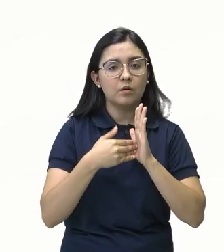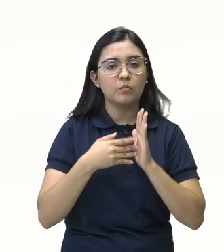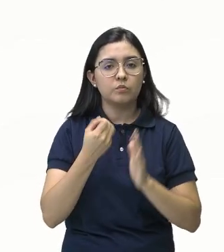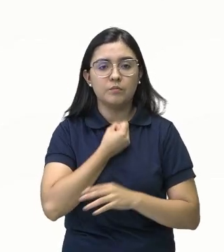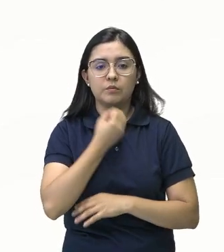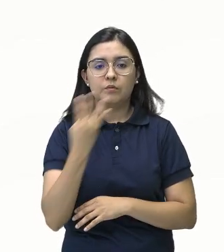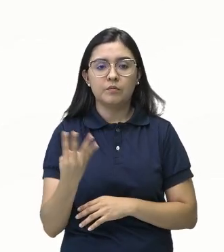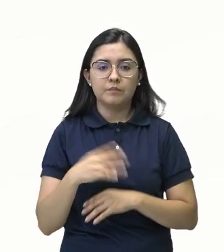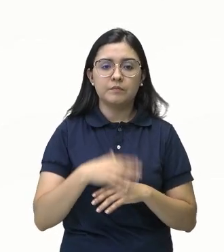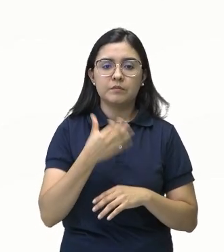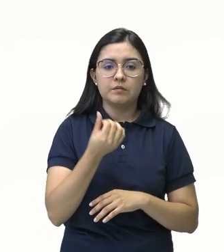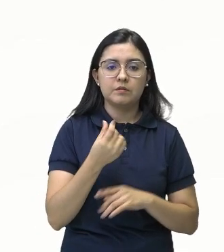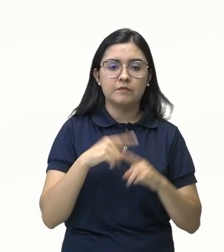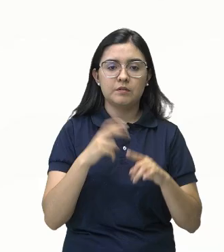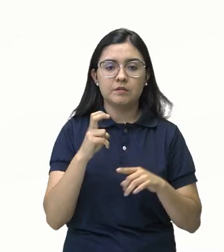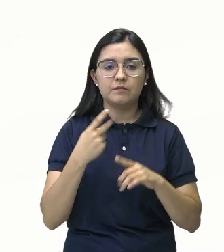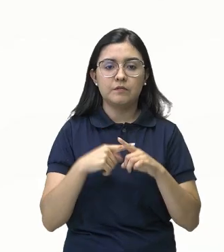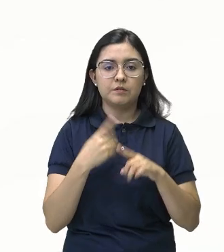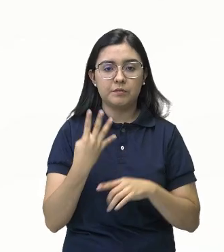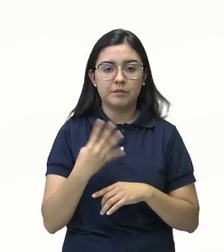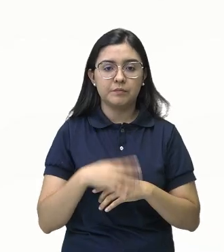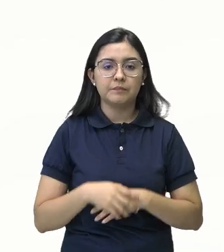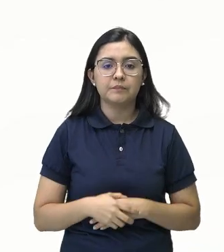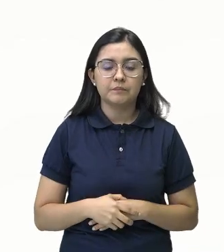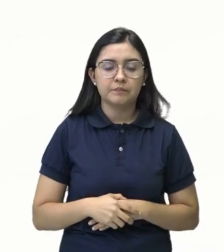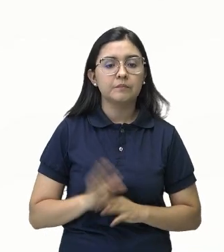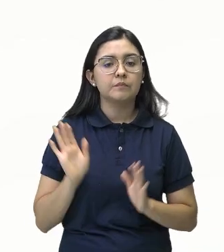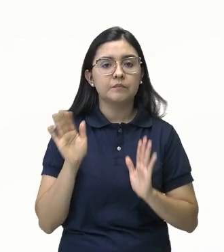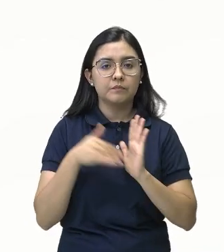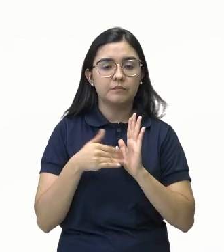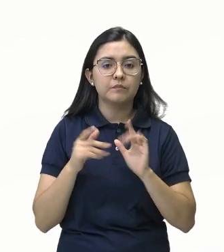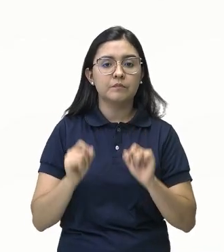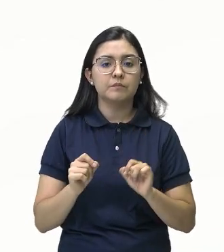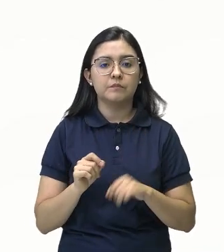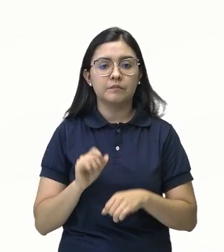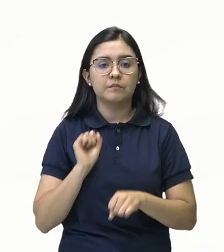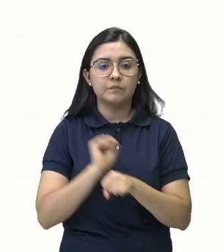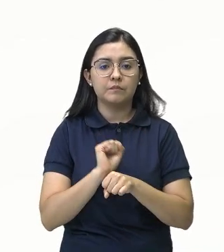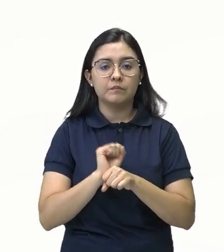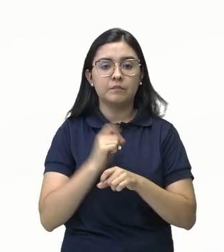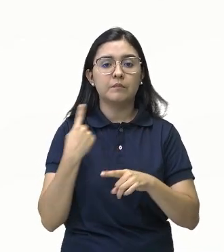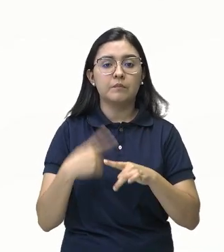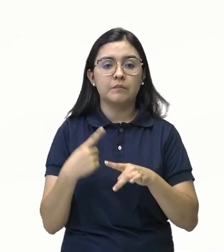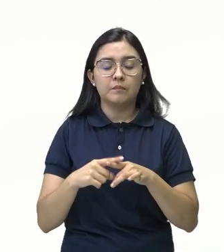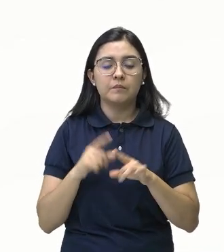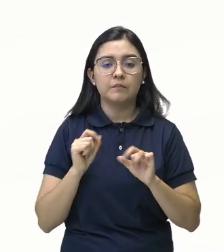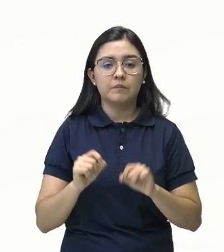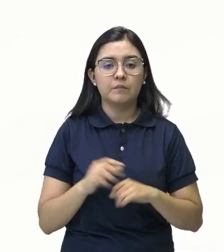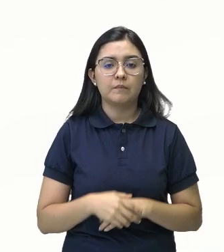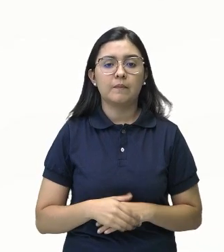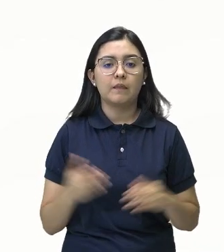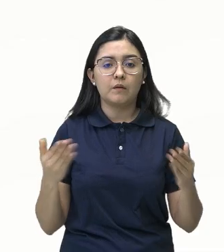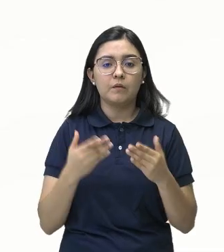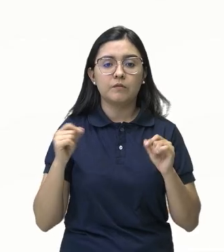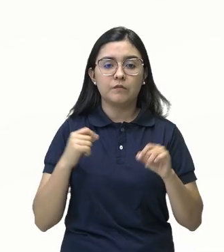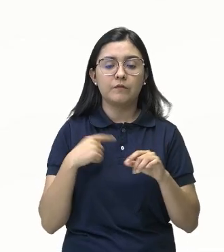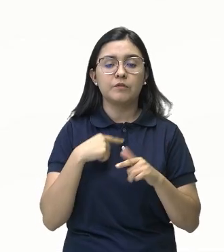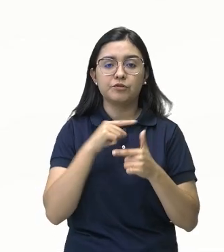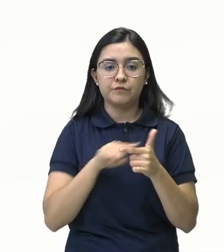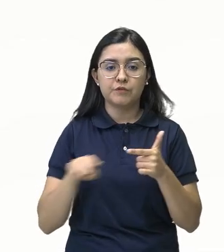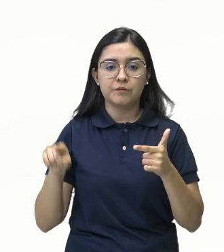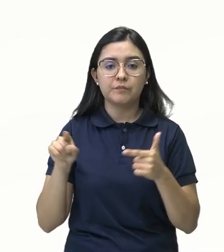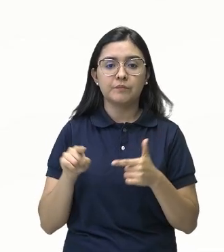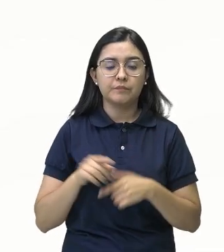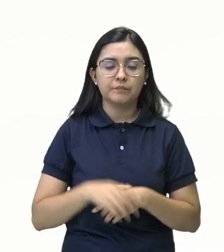Então, 6 vezes 5 vezes 4. Eu cheguei no 4, eu paro, porque eu vou fazer aquela